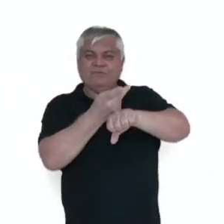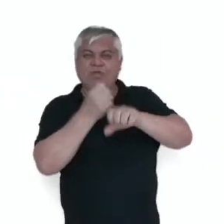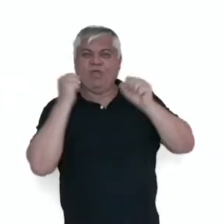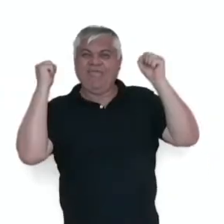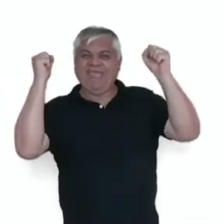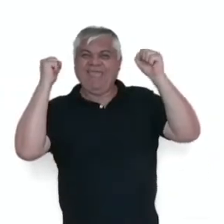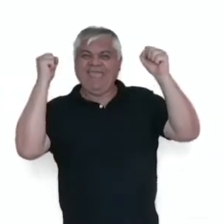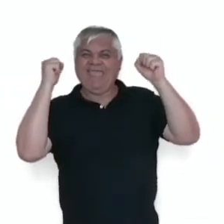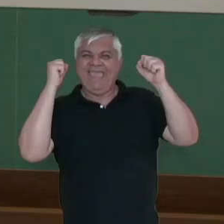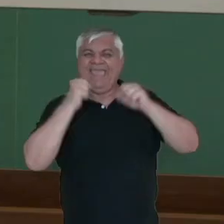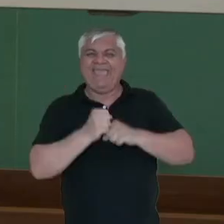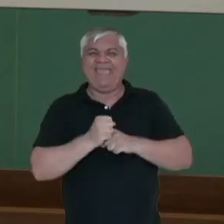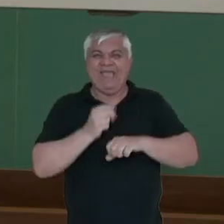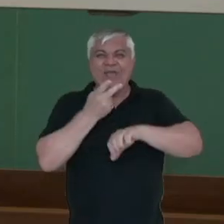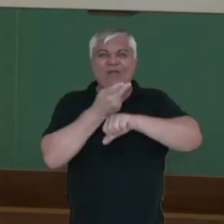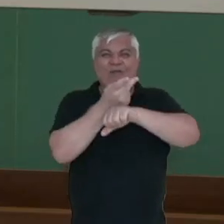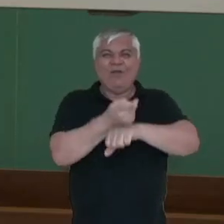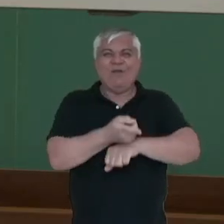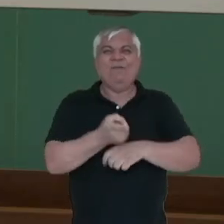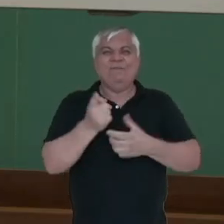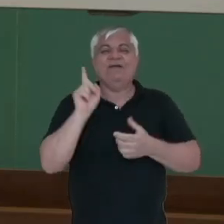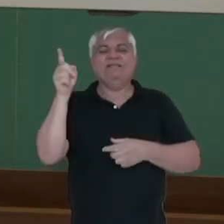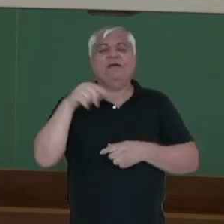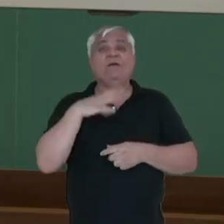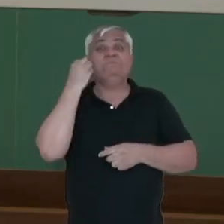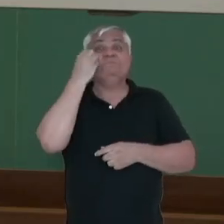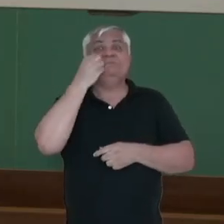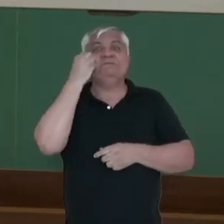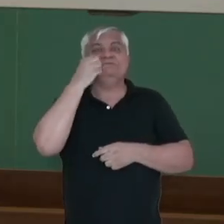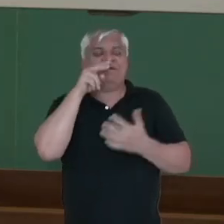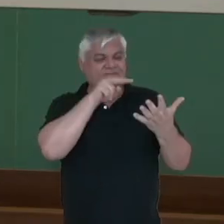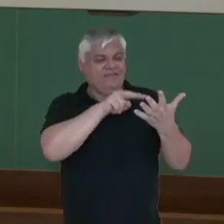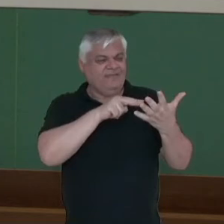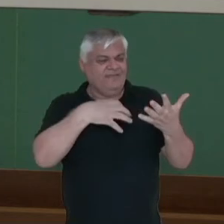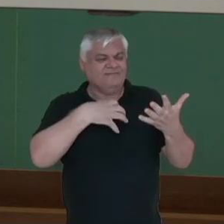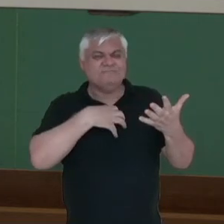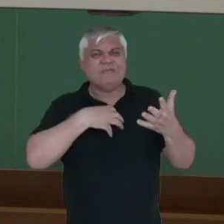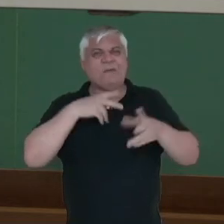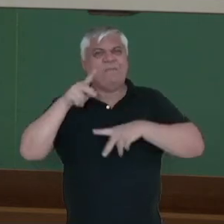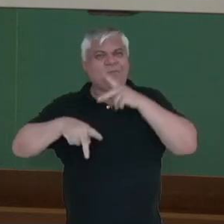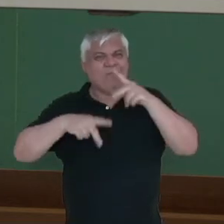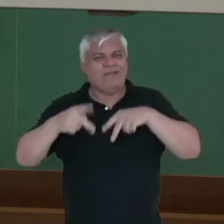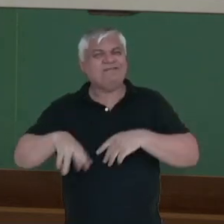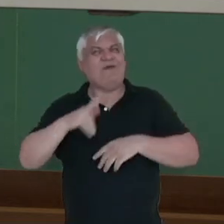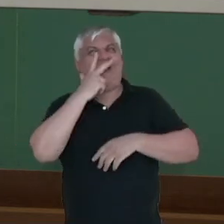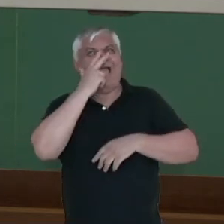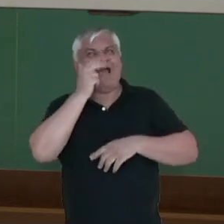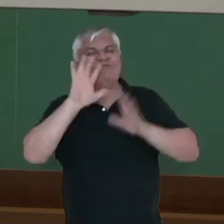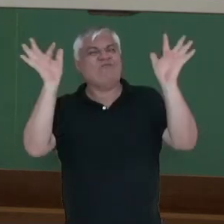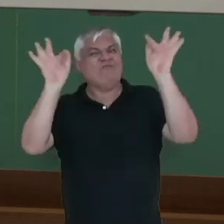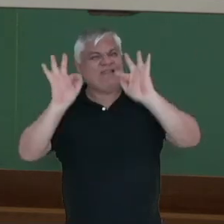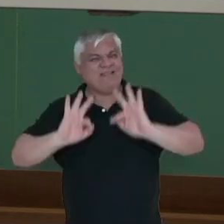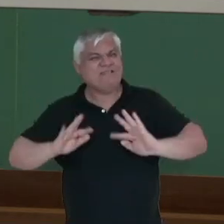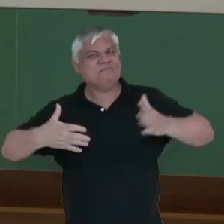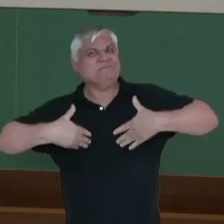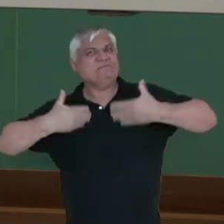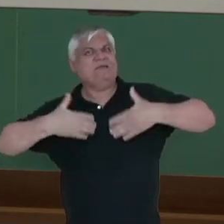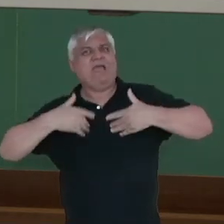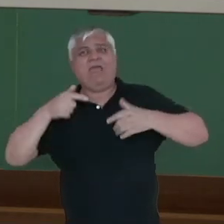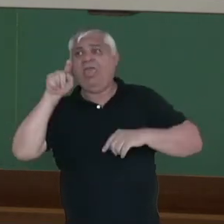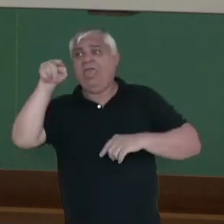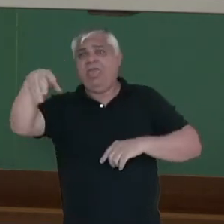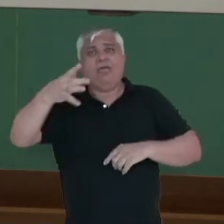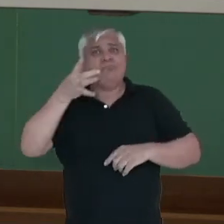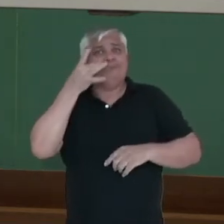a pensar na experiência que as pessoas tiveram nesse dia. quando na verdade eu não vivi o que aconteceu lá